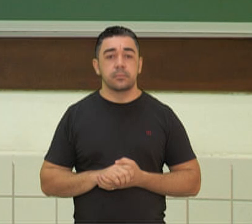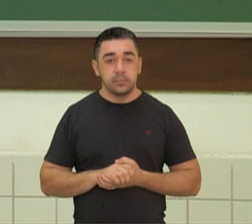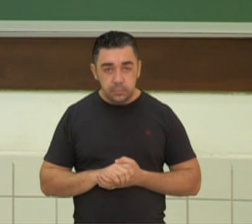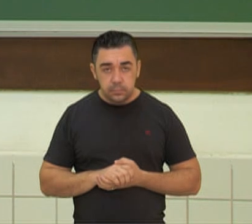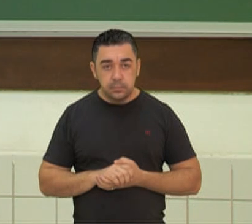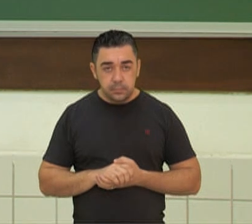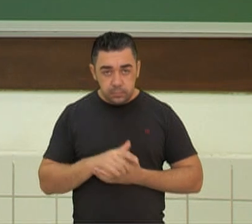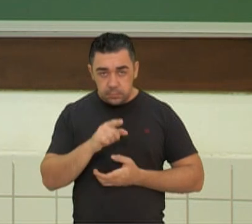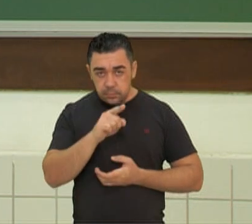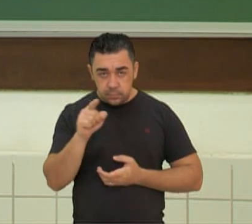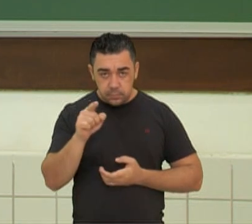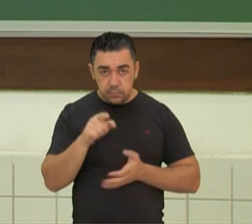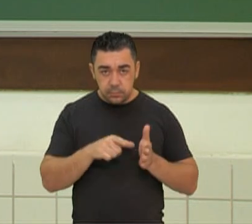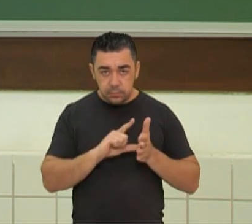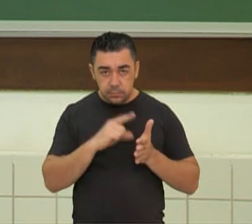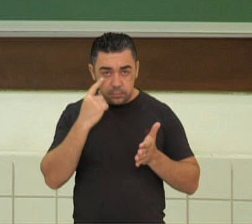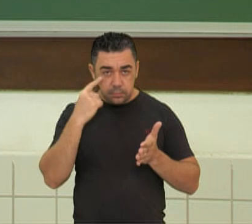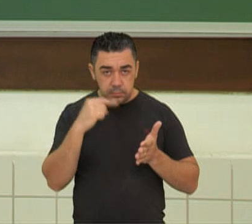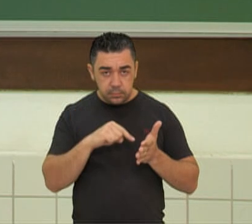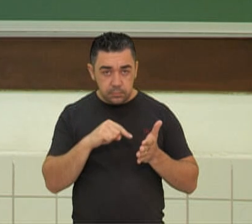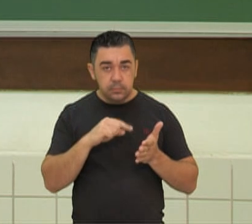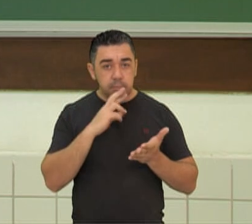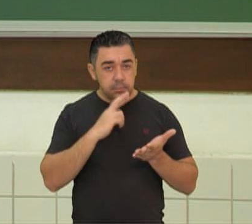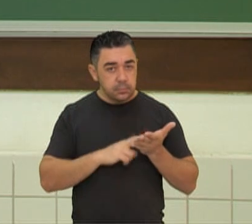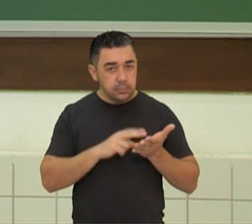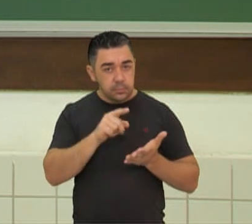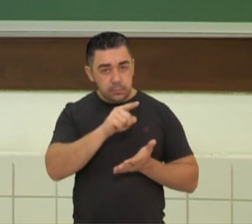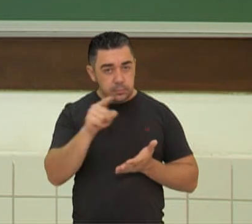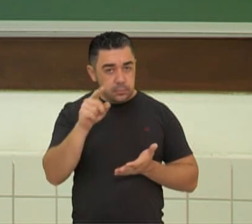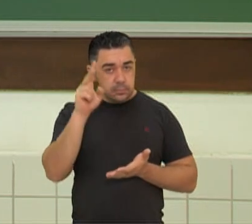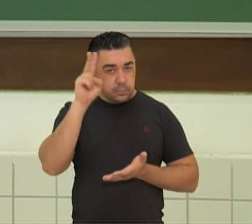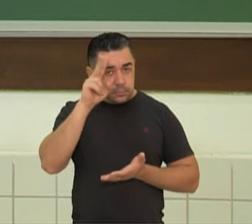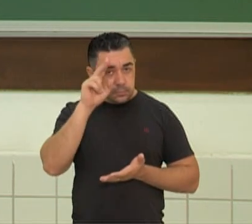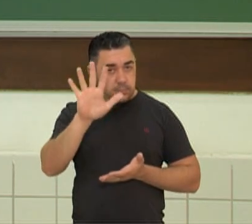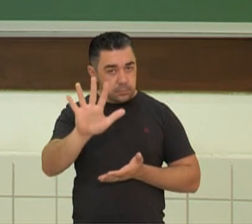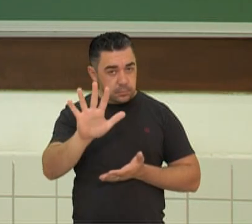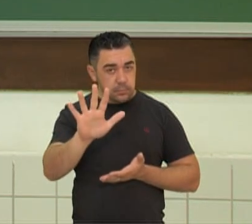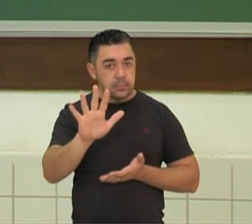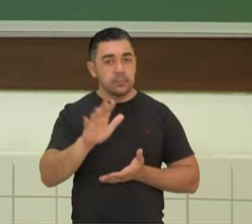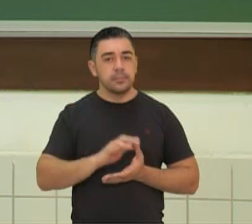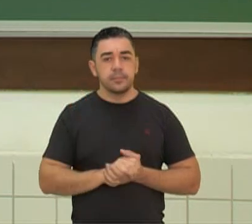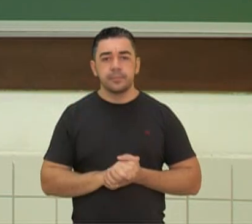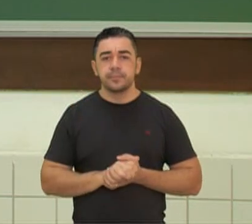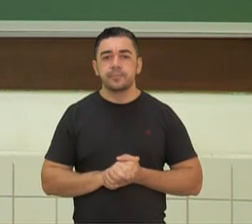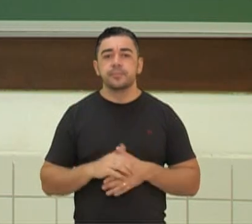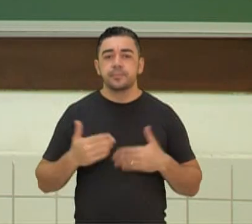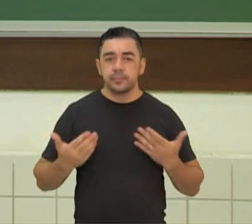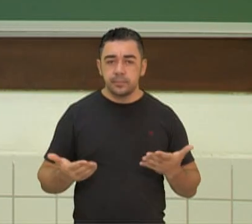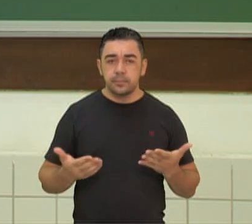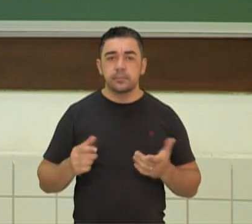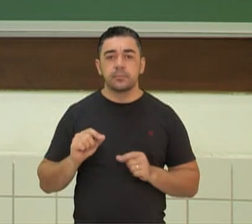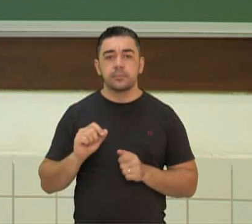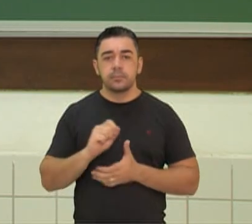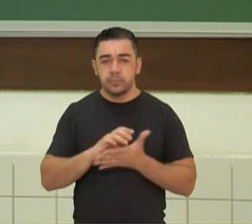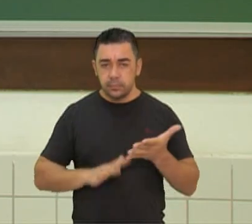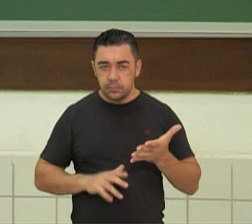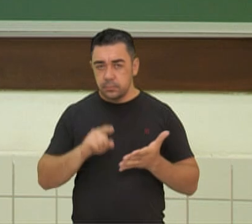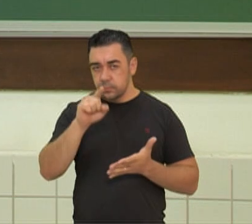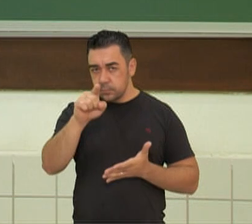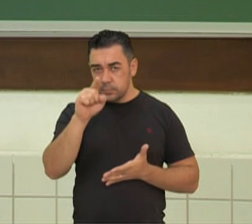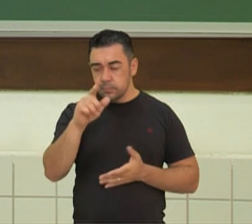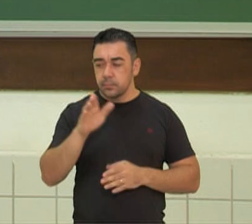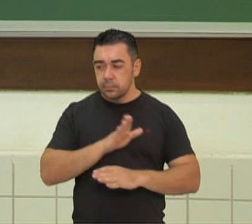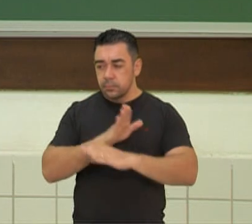Turma, antes de verificarmos a resposta, o professor tem que lembrá-los de algumas coisas, tá? Com relação às atividades que vocês retiram